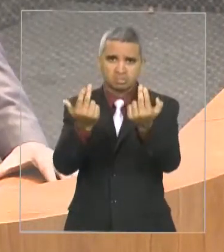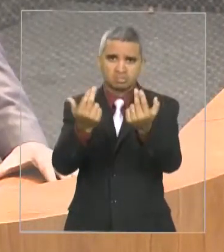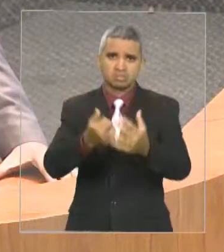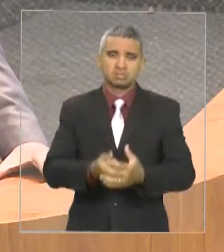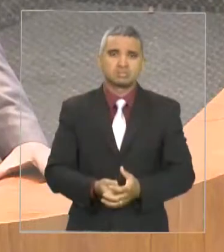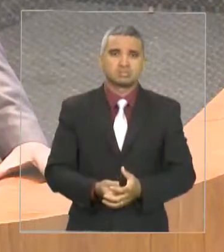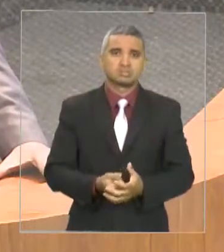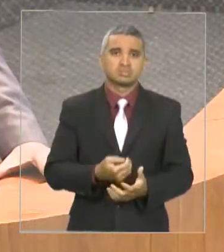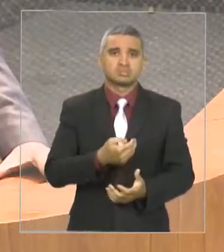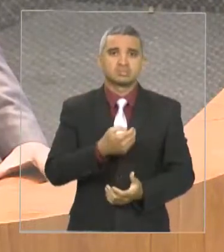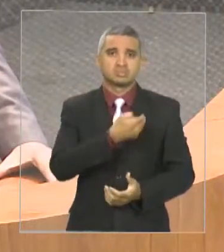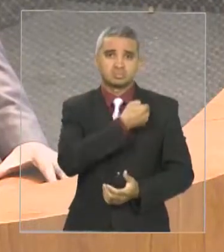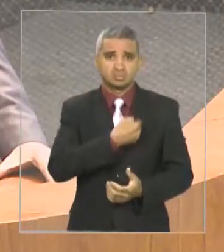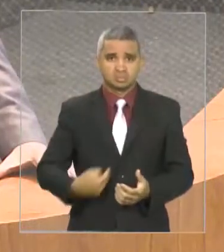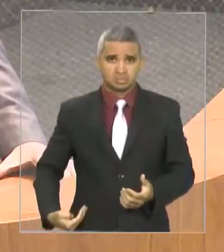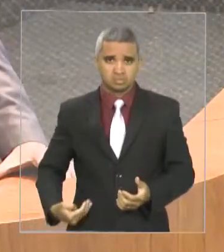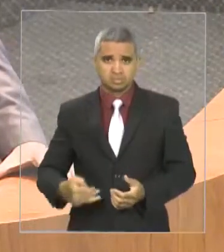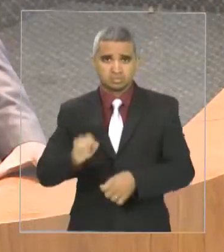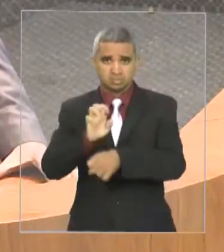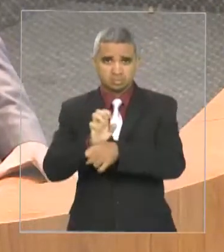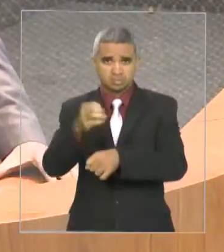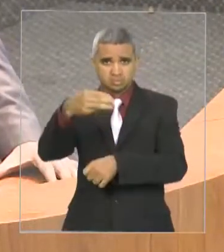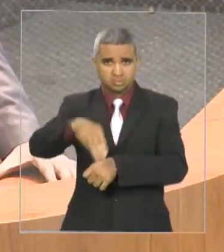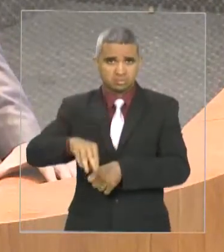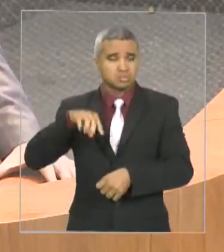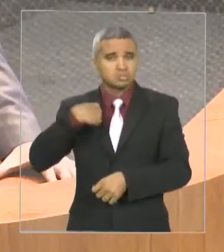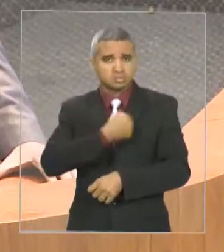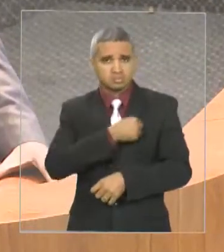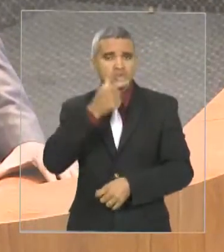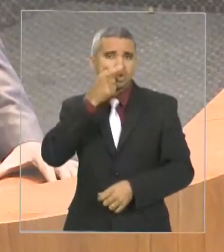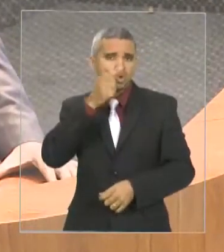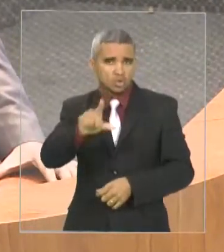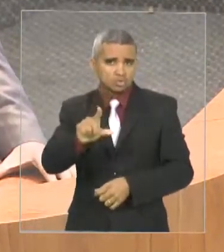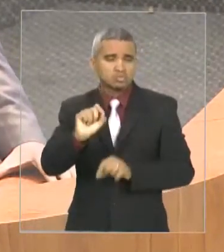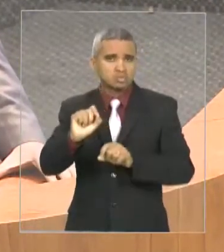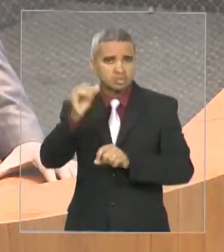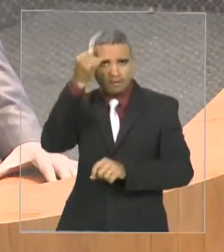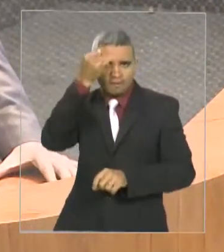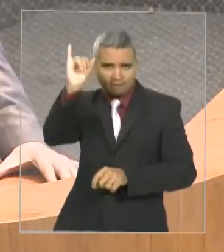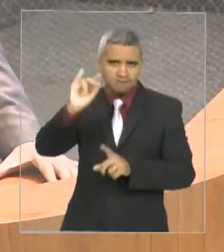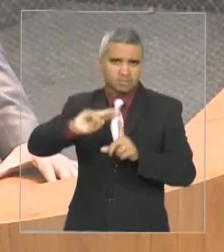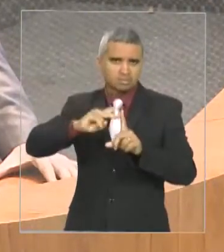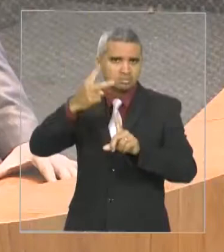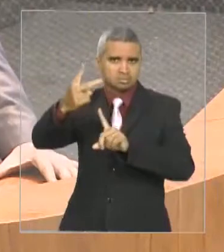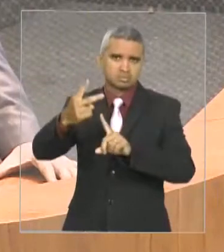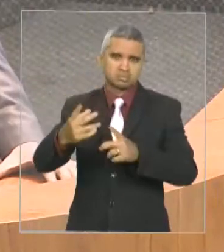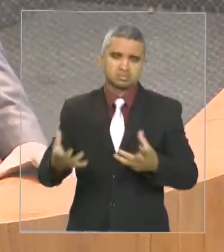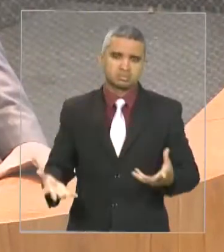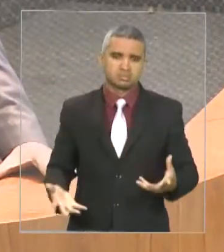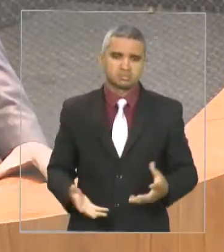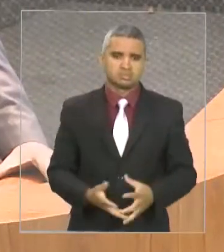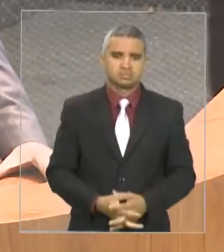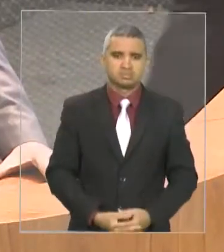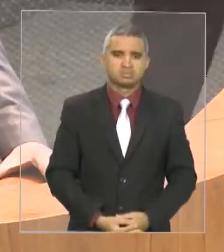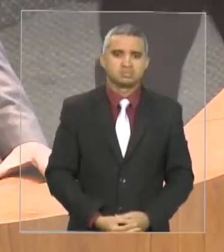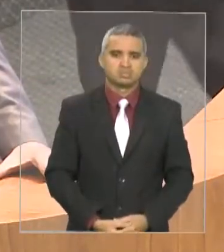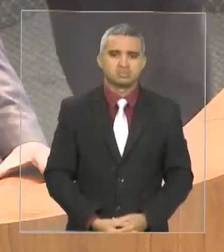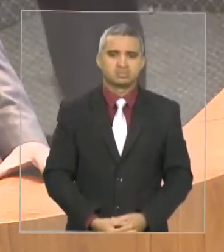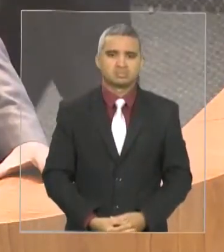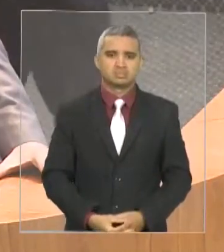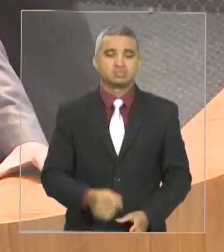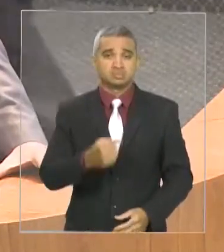governo do Estado, a gente consiga barrar esta medida extremamente prejudicial ao povo maranhense.